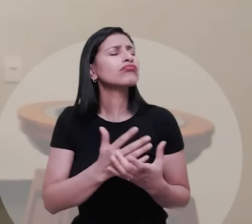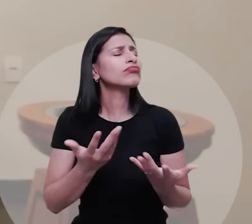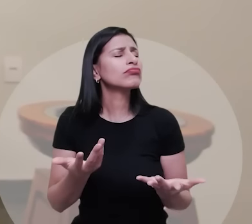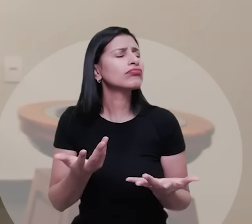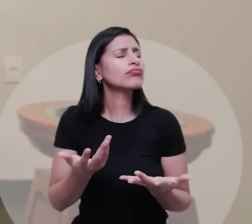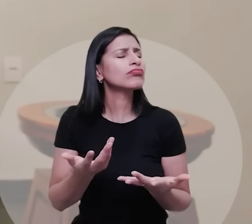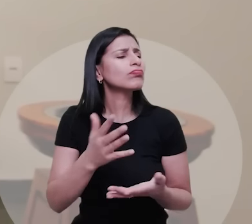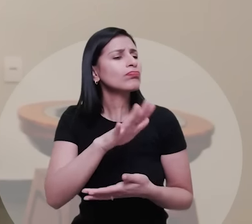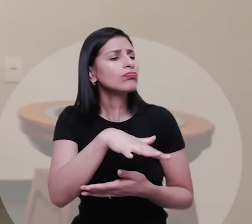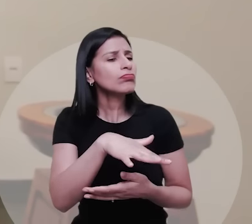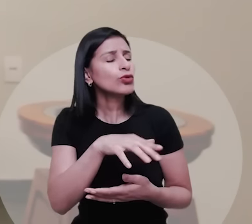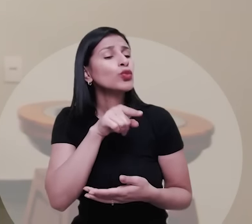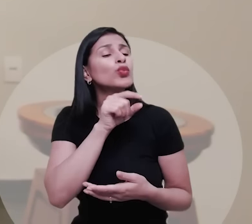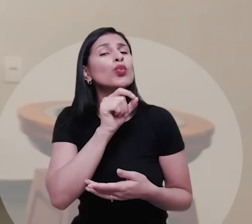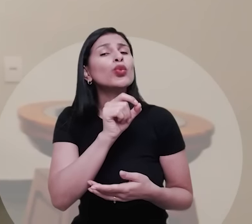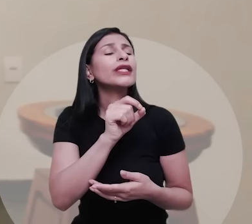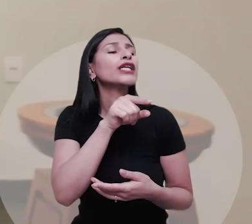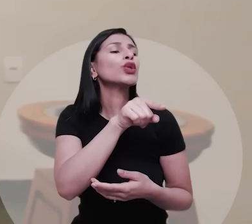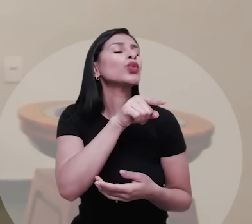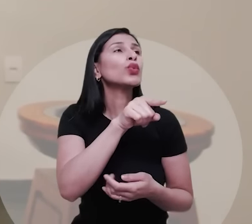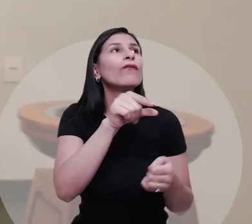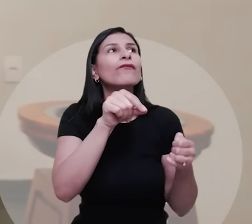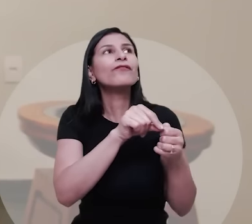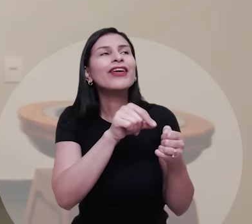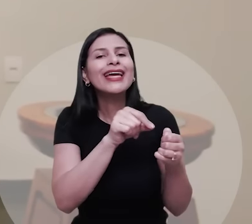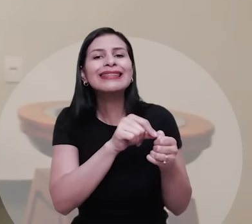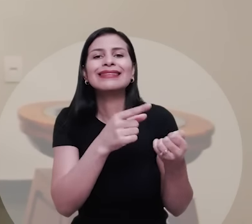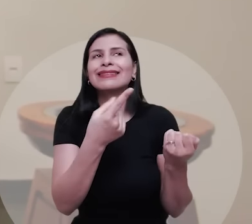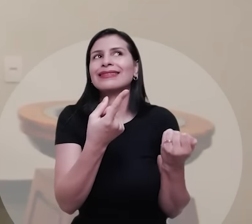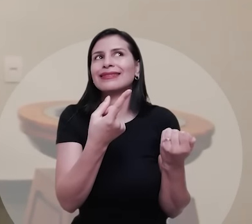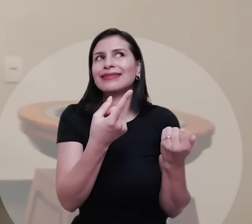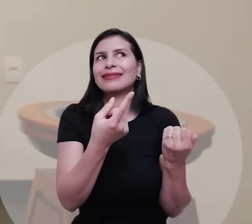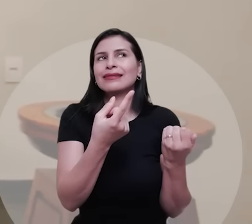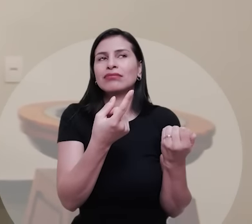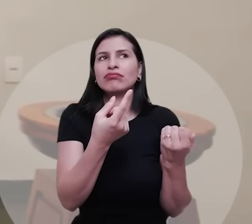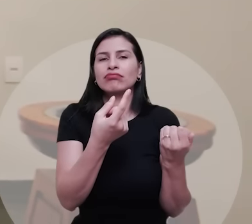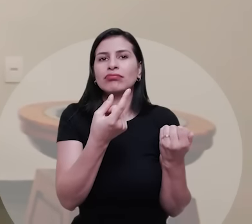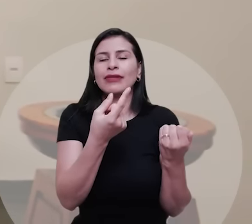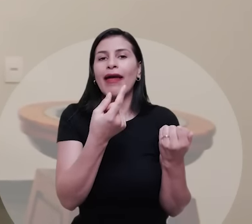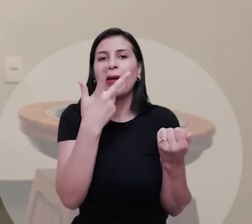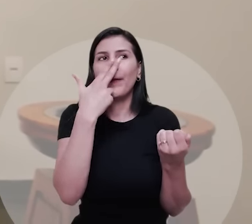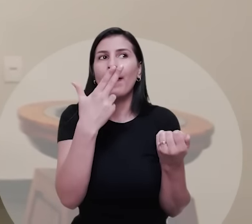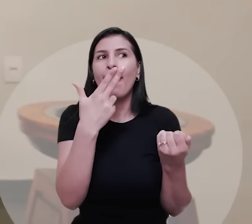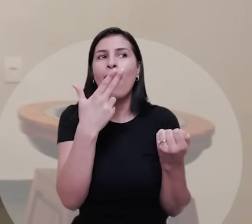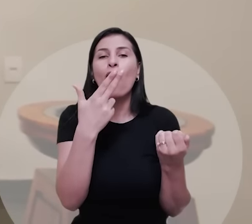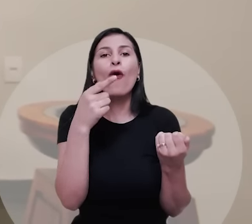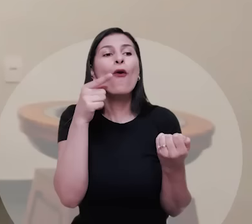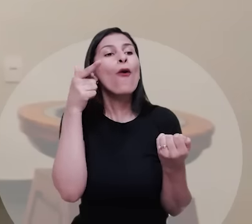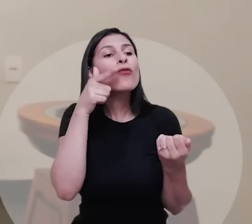fazer para nascer? Você teve que dar duro para conquistar esse